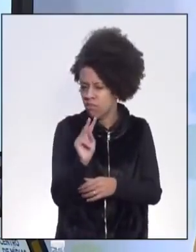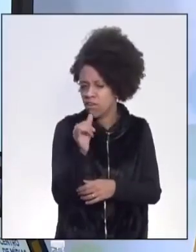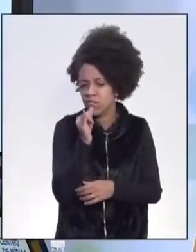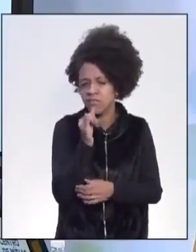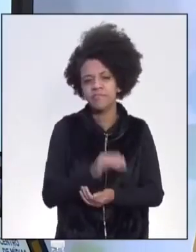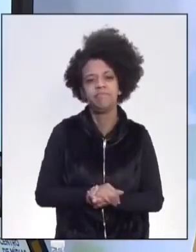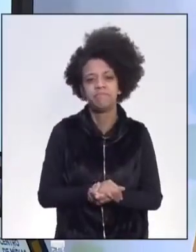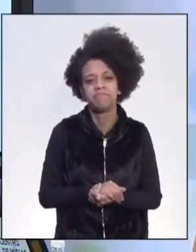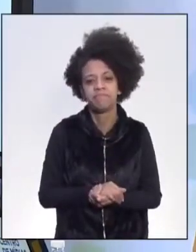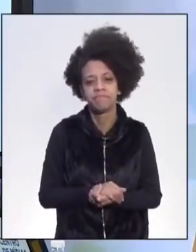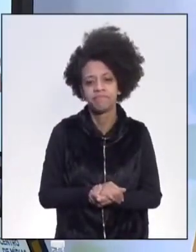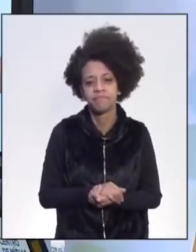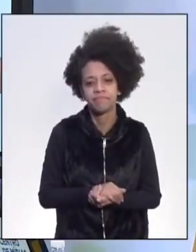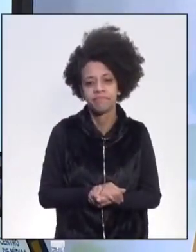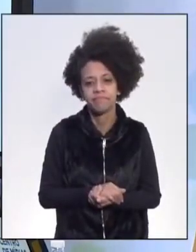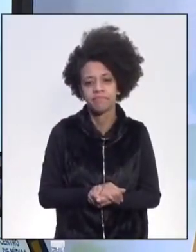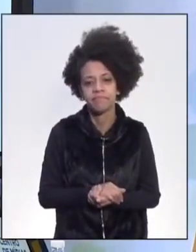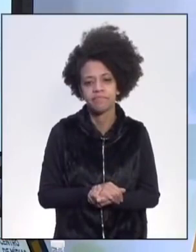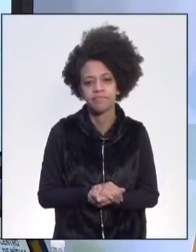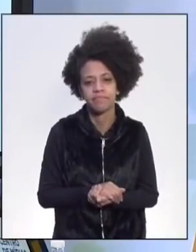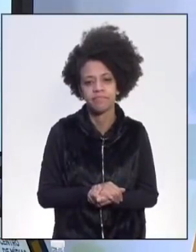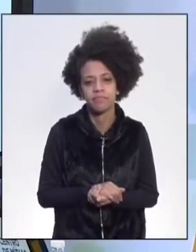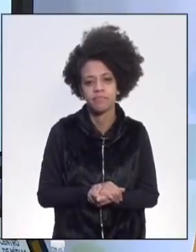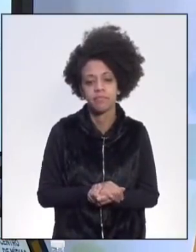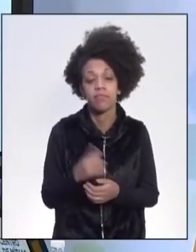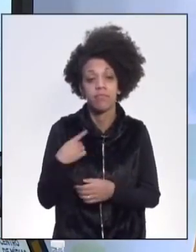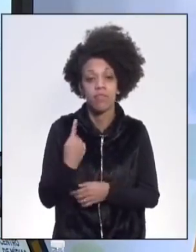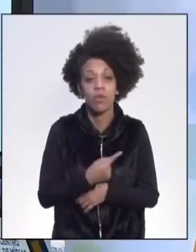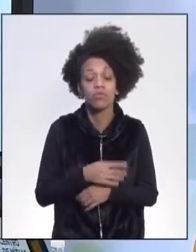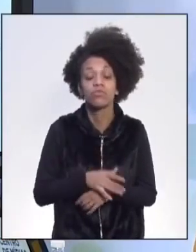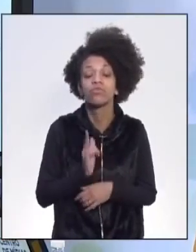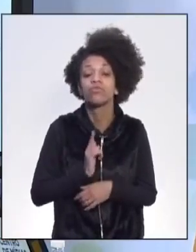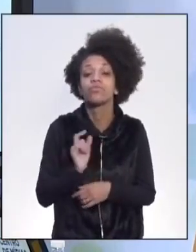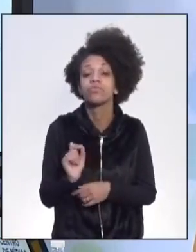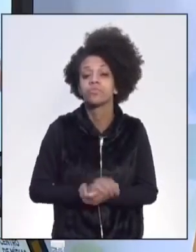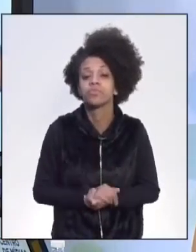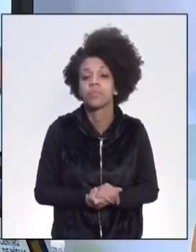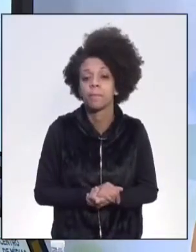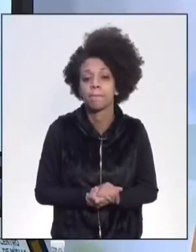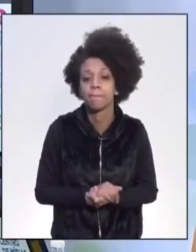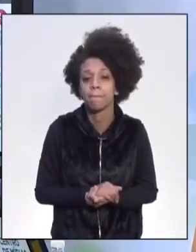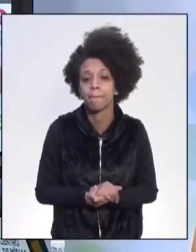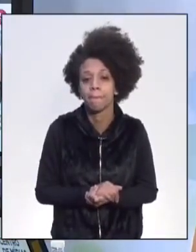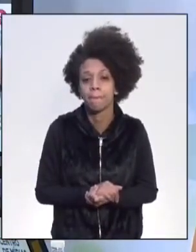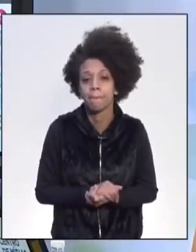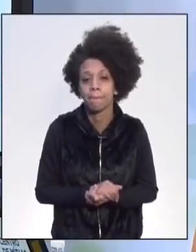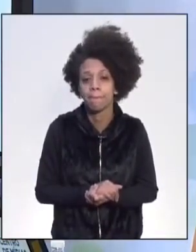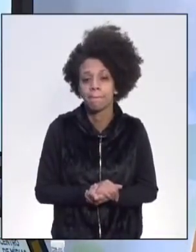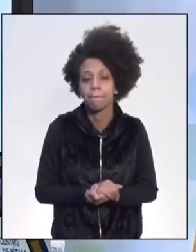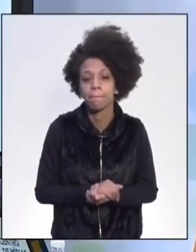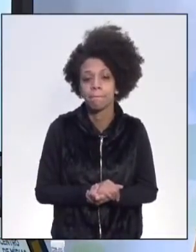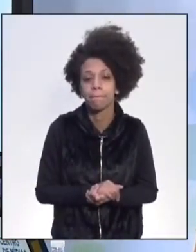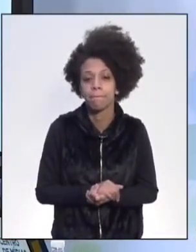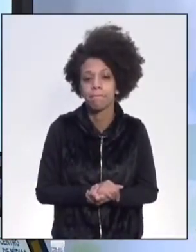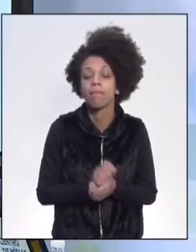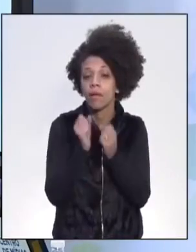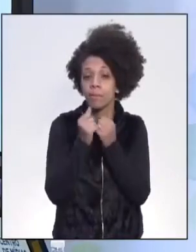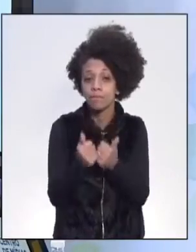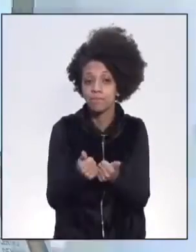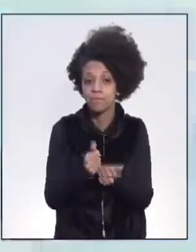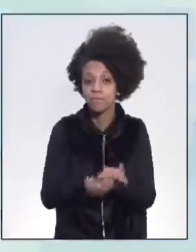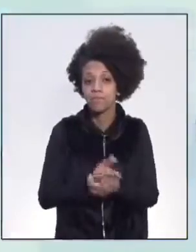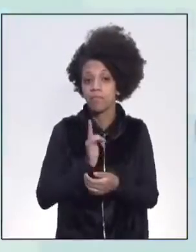Então, vamos no nosso exemplo. No nosso exemplo, a gente tinha, voltando lá, deixa eu pôr aqui a canetinha para eu riscar. Muito bem. A